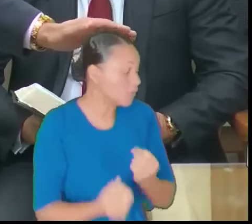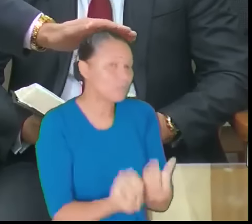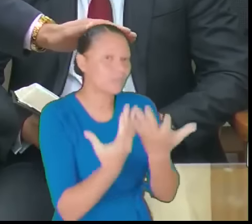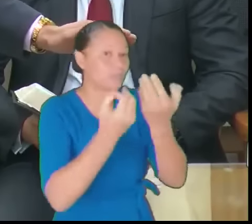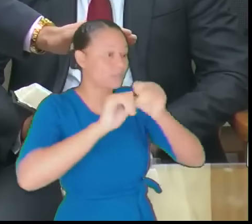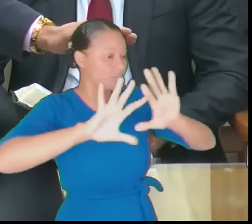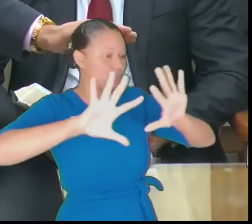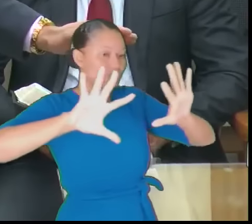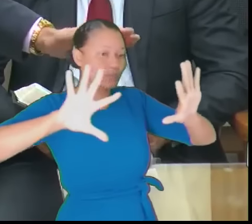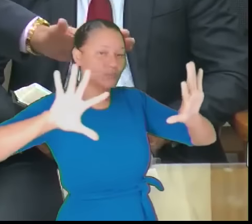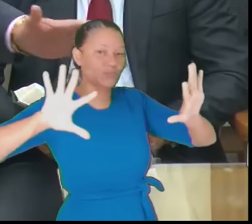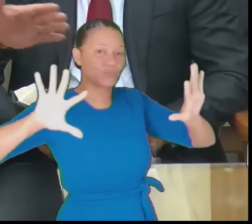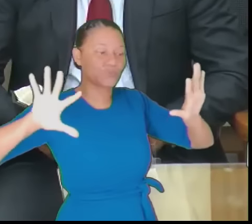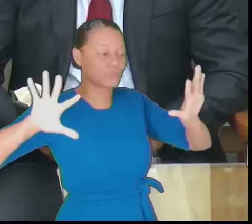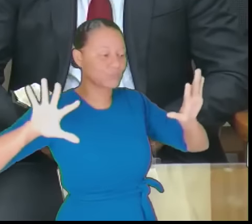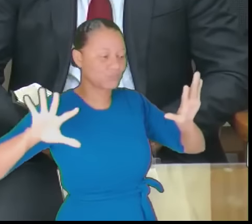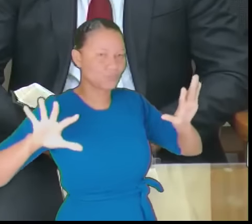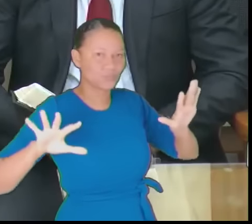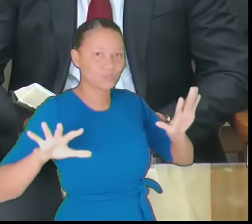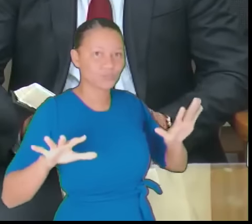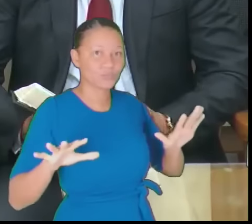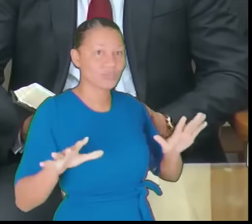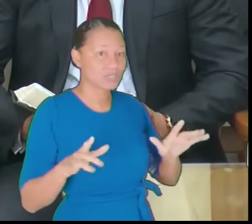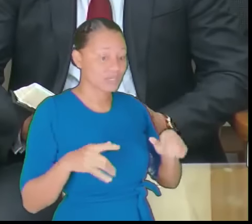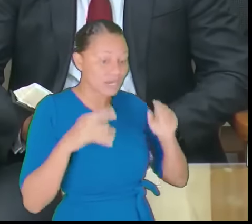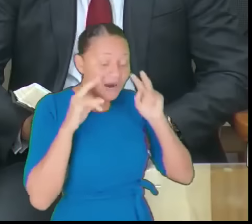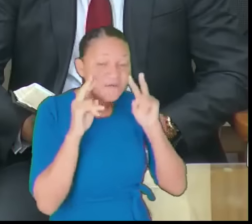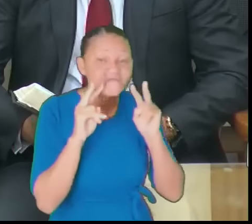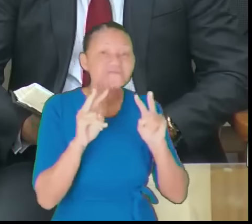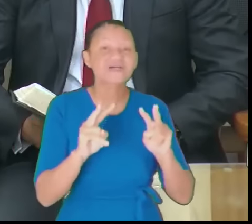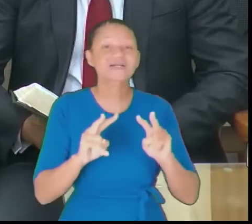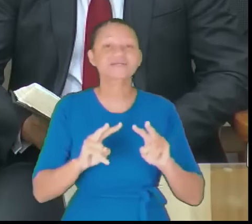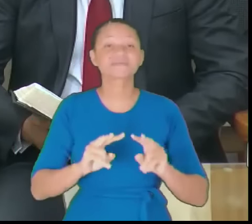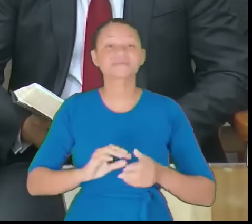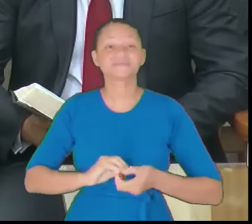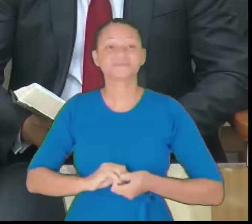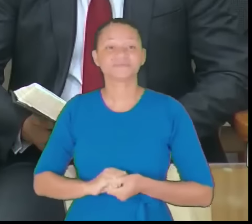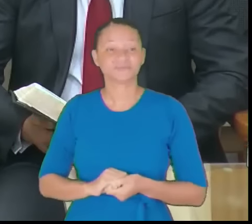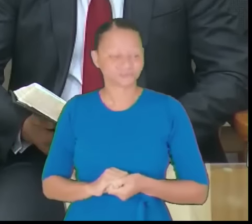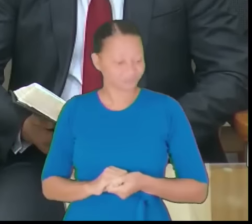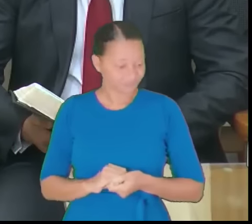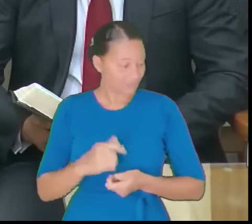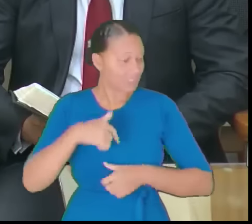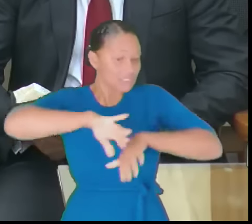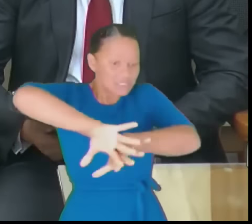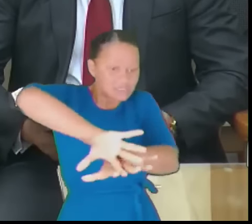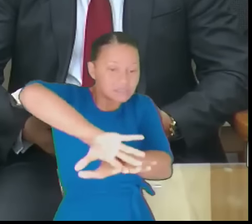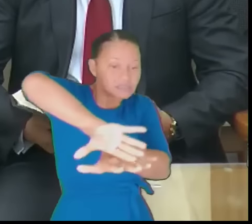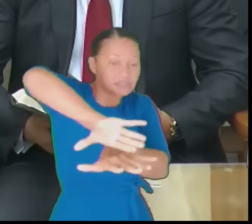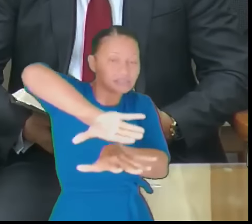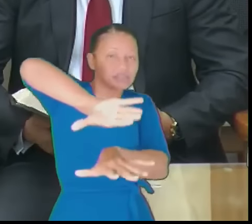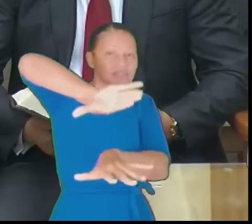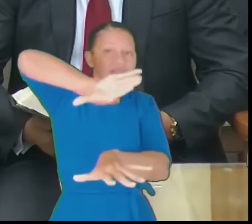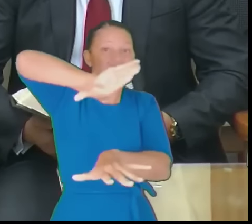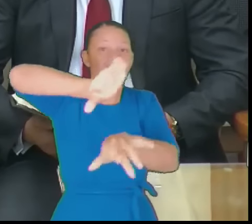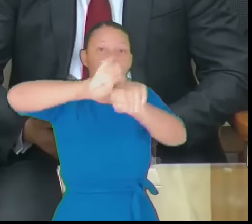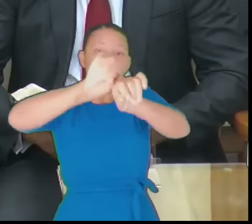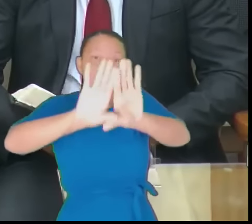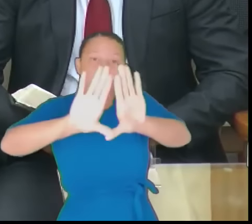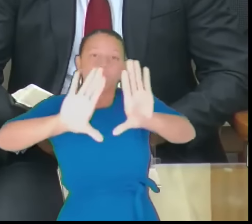luz. E eu fiz separação. Eu vi que a luz era boa. E eu, Moisés, fiz separação entre a luz e